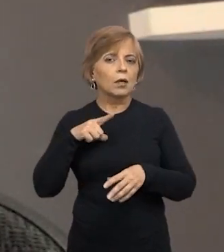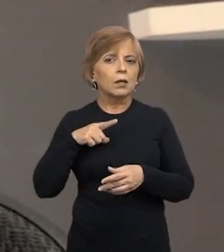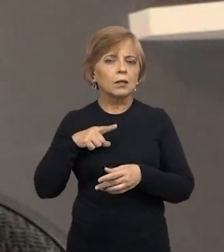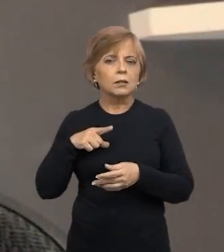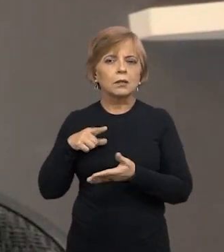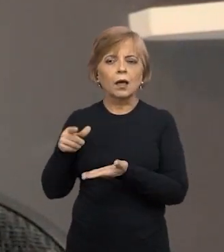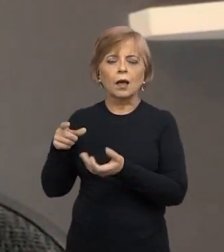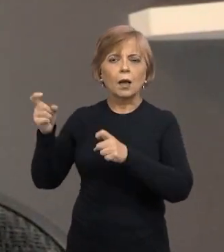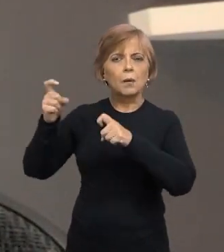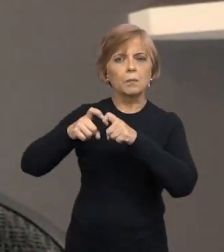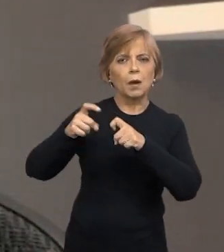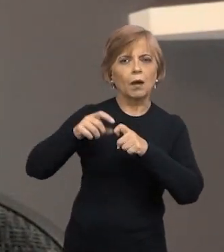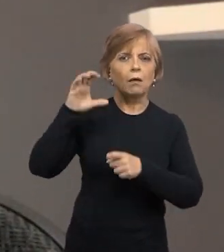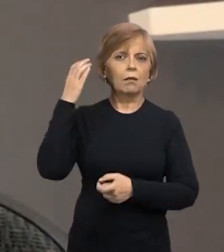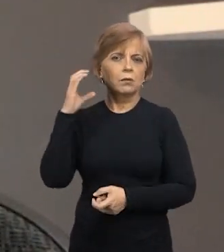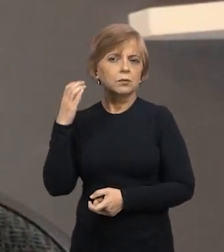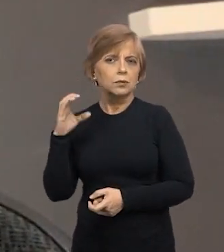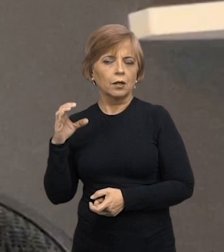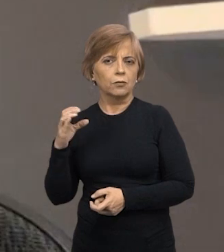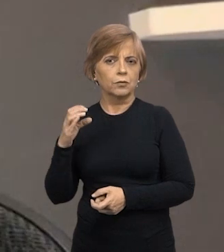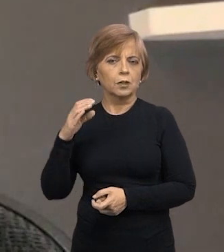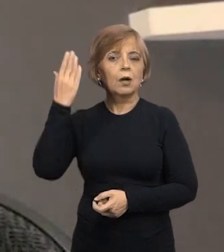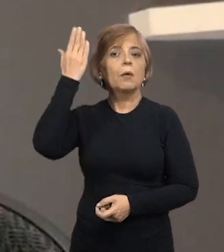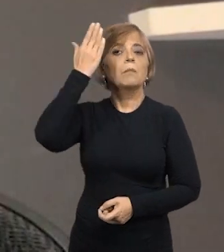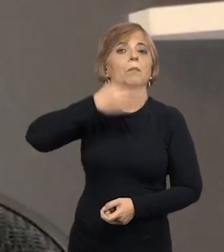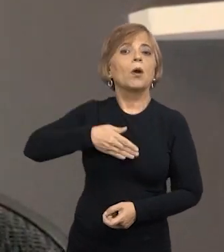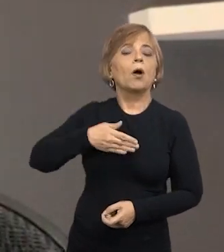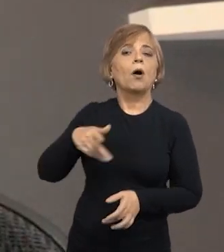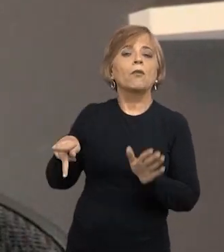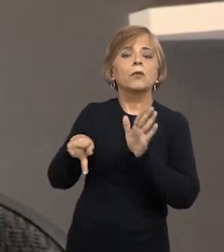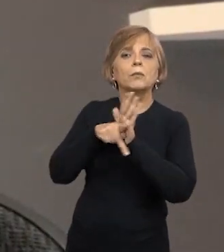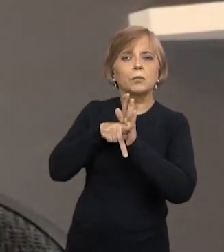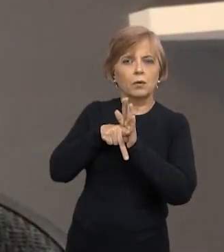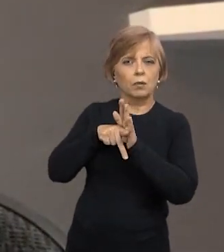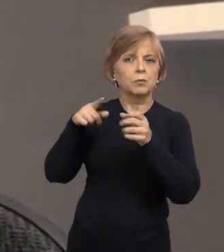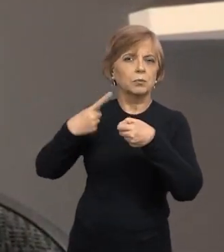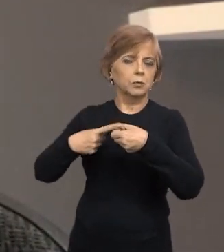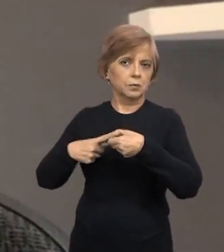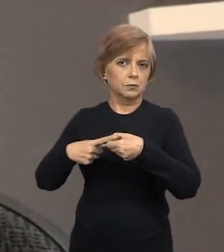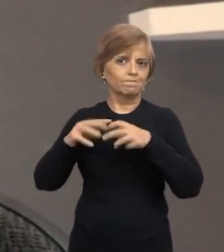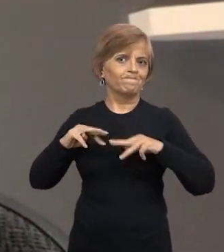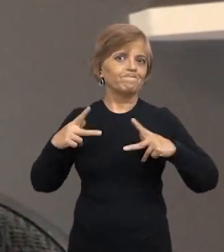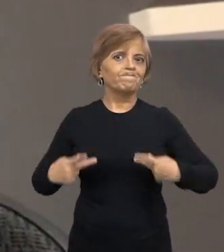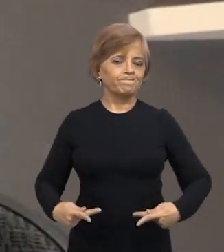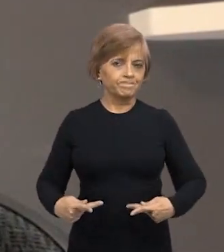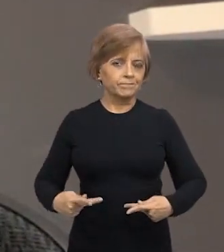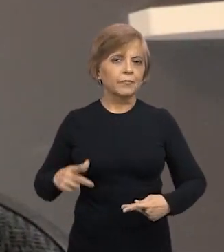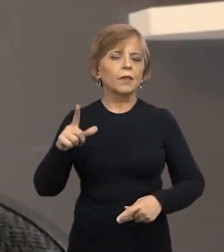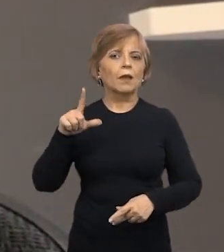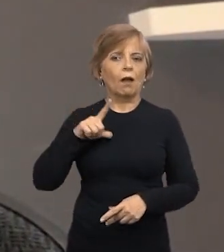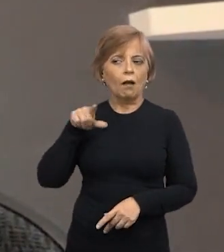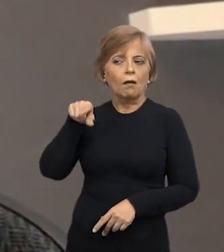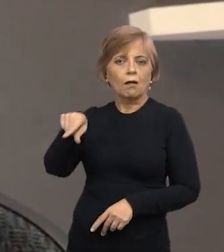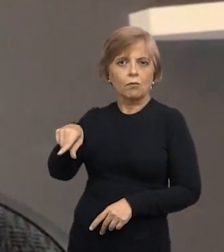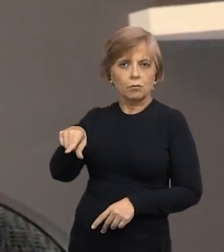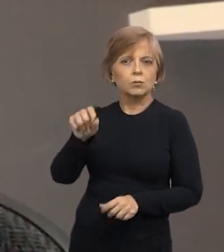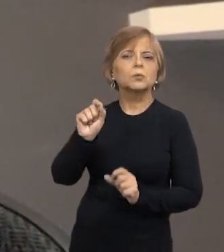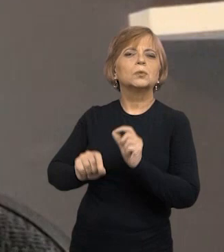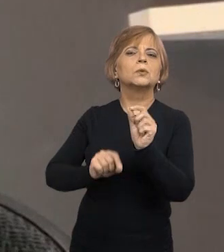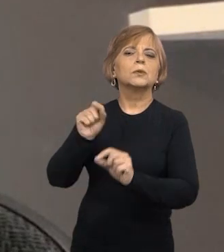documento médico-científico que comprovasse as alegações do município. O Ministério Público figura como réu nessa